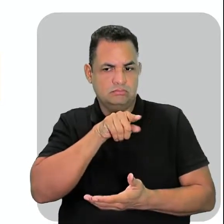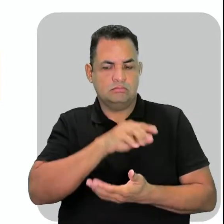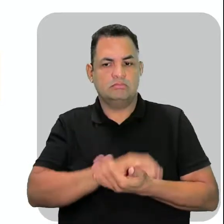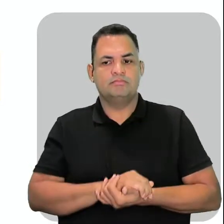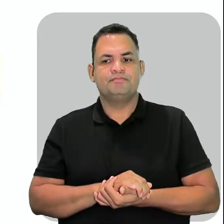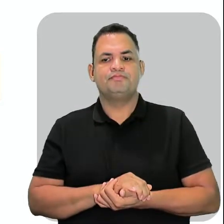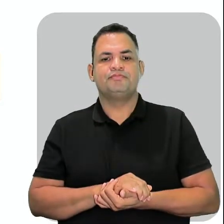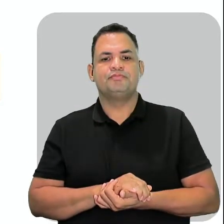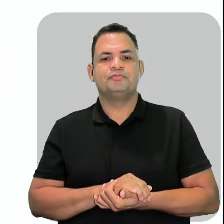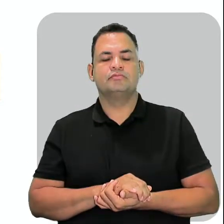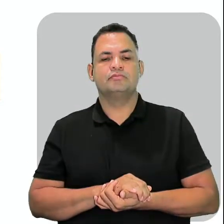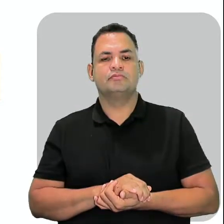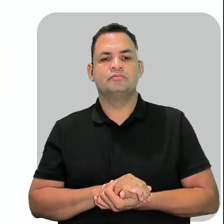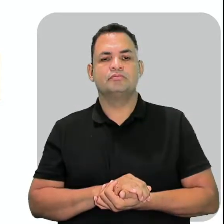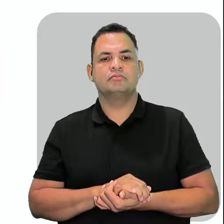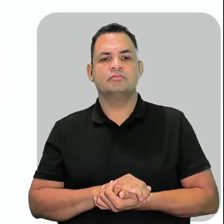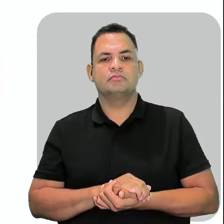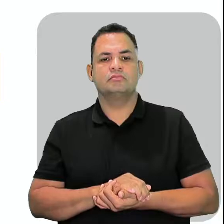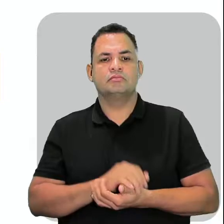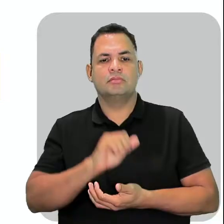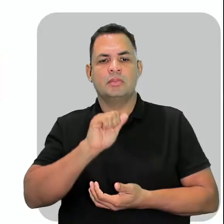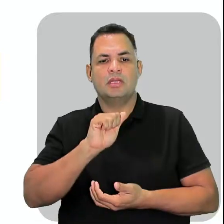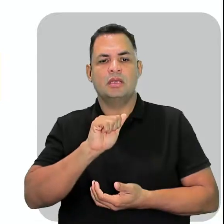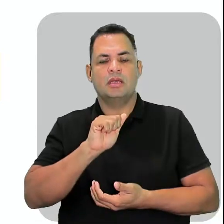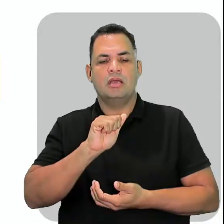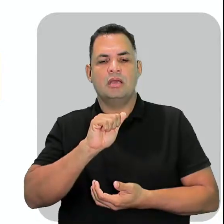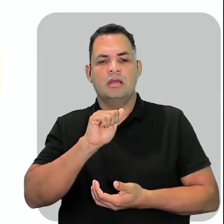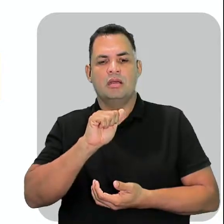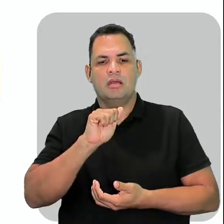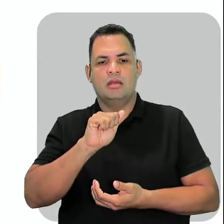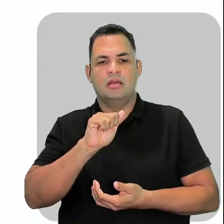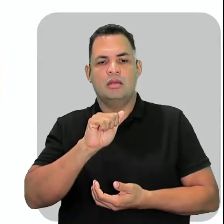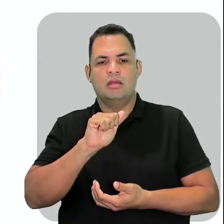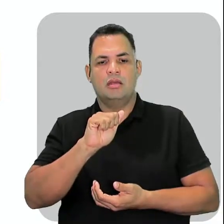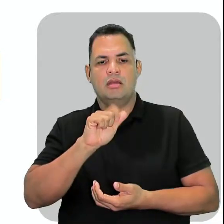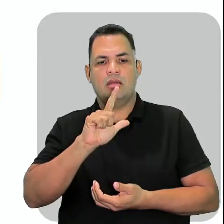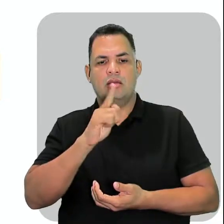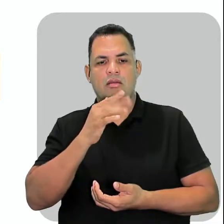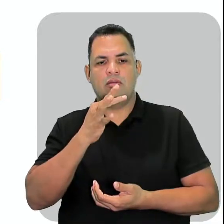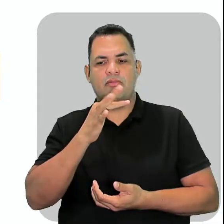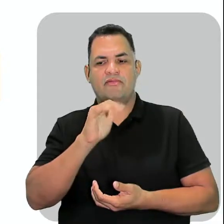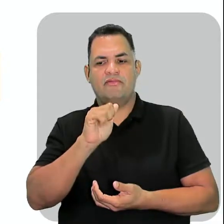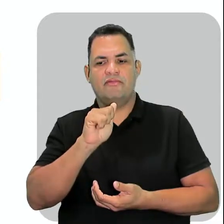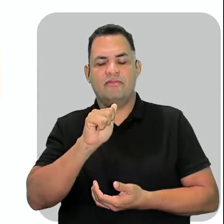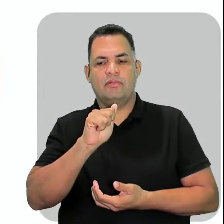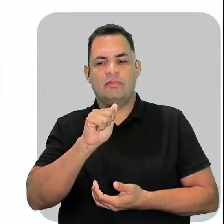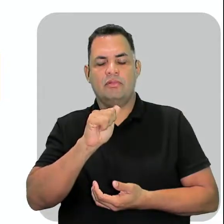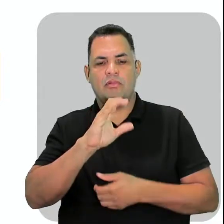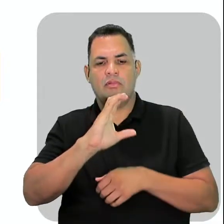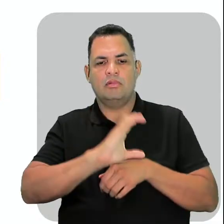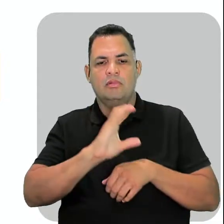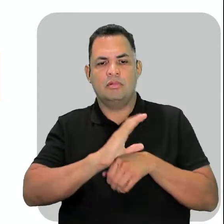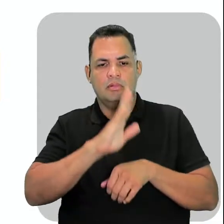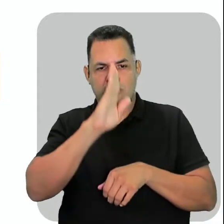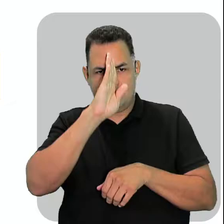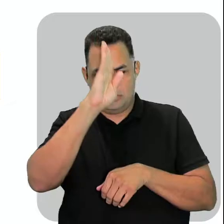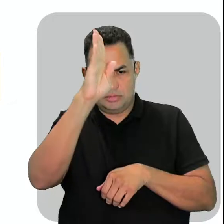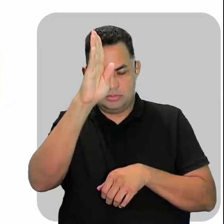é conhecido como alfa, né? Ou então o carbono principal do